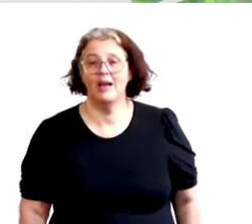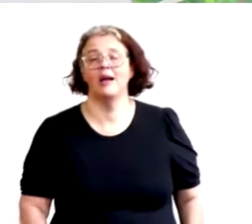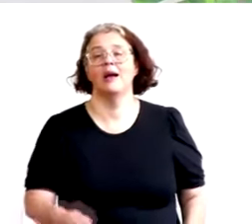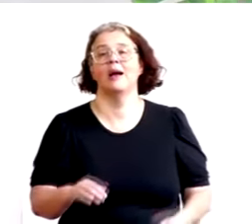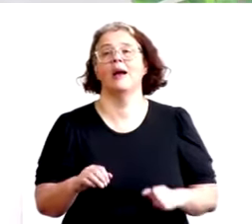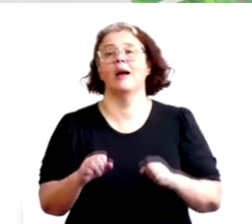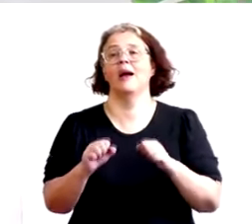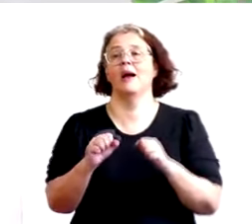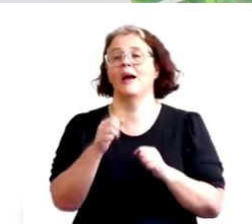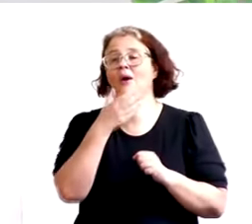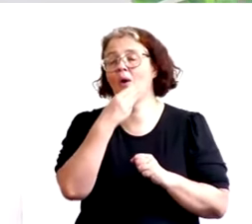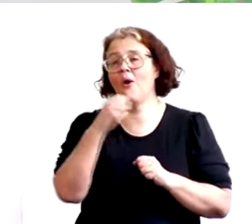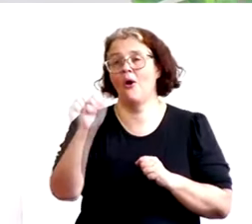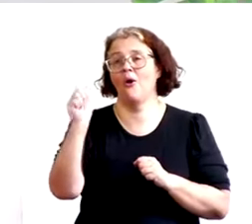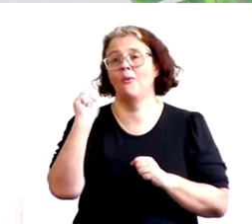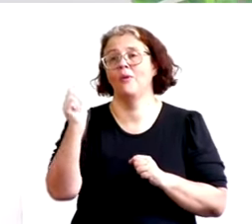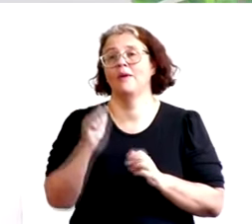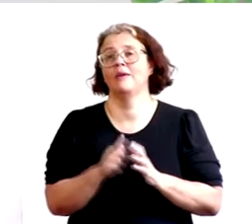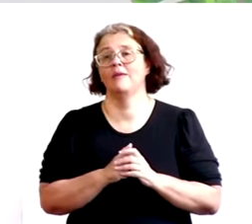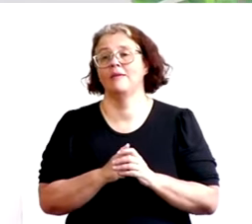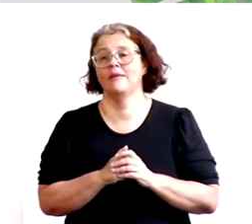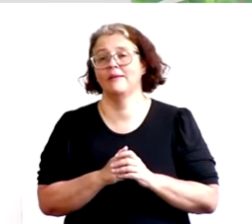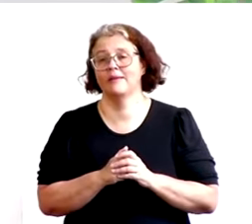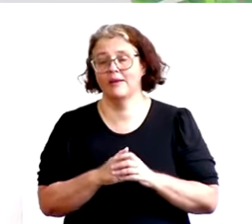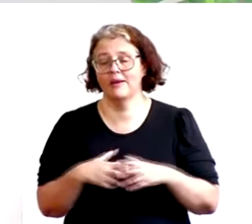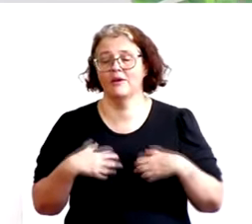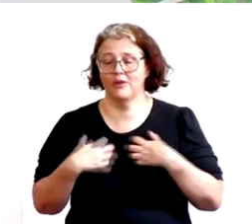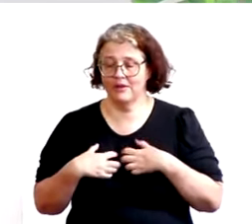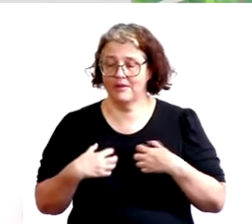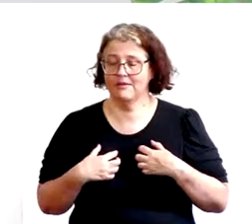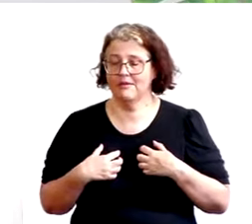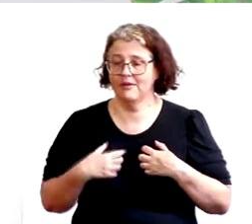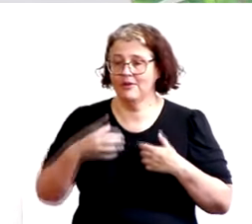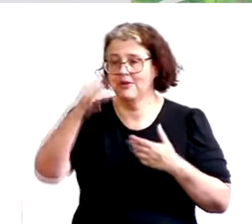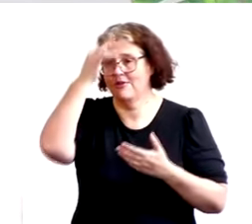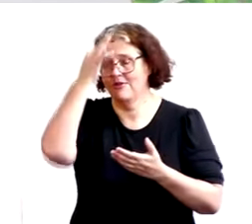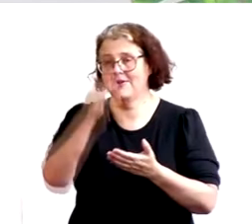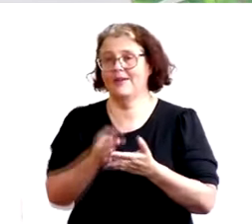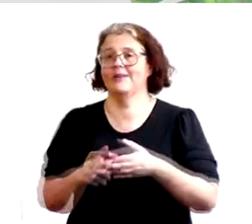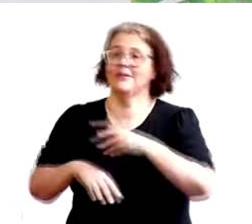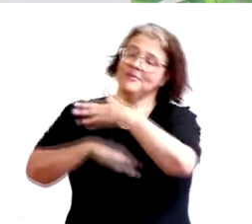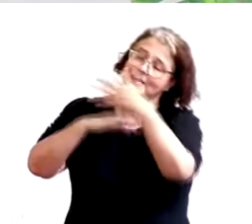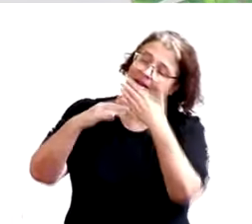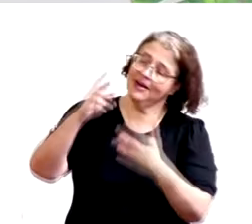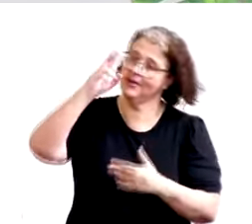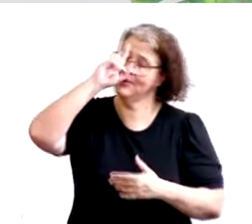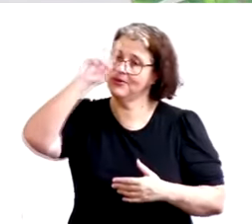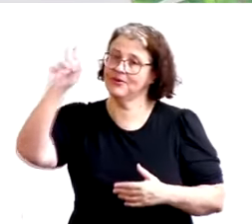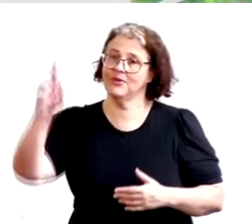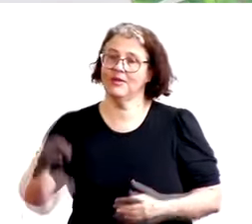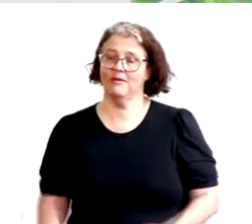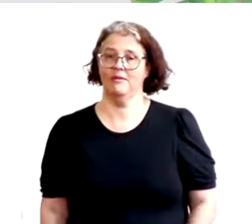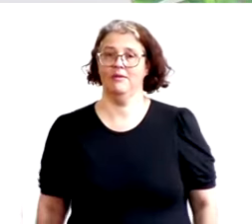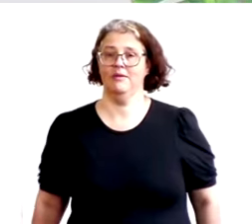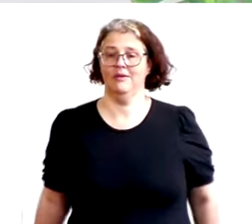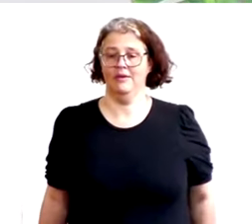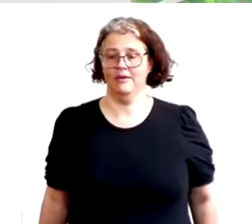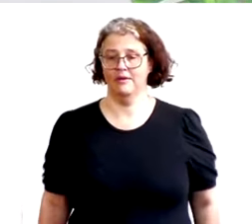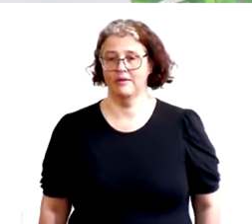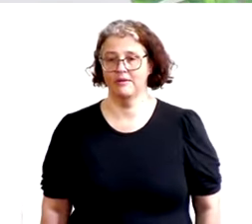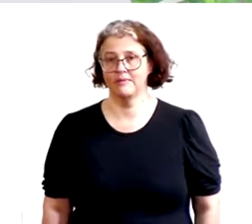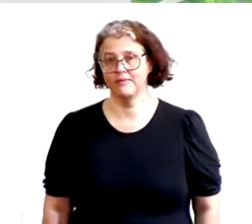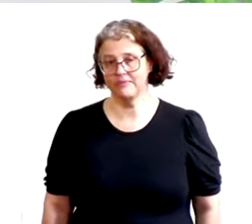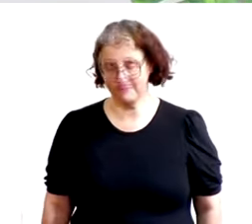cogitando sobre os feitos e milagres do Senhor no verso 11 nós podemos ler isso